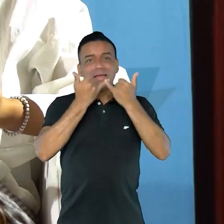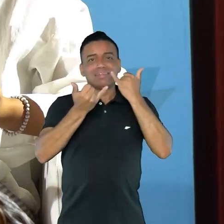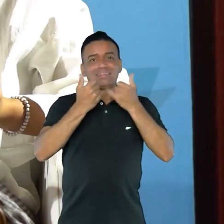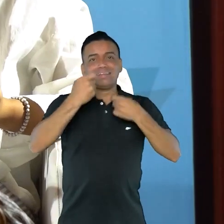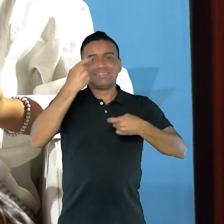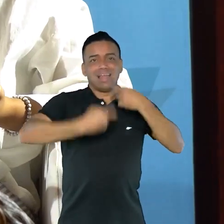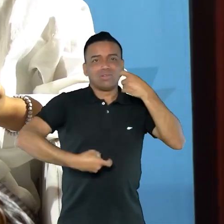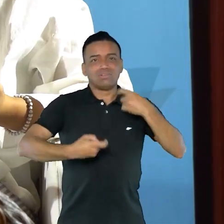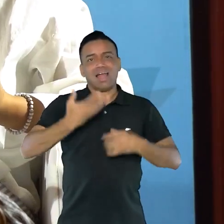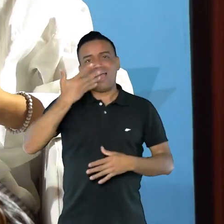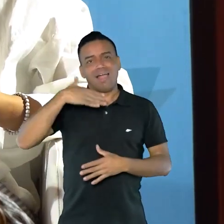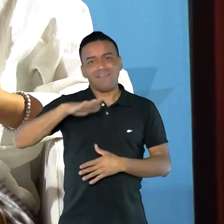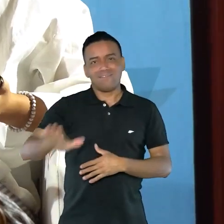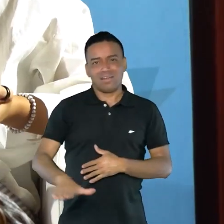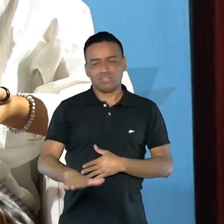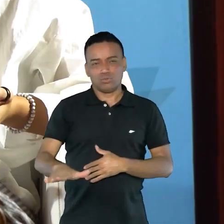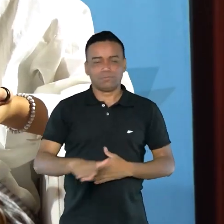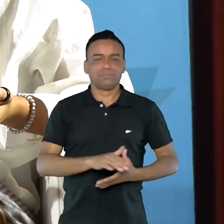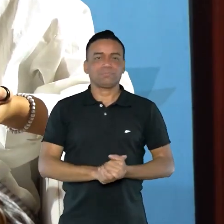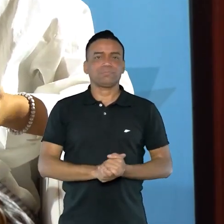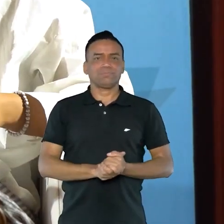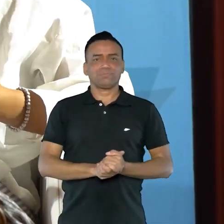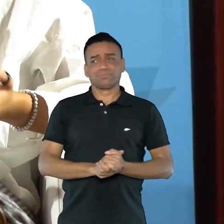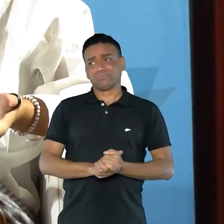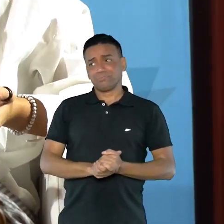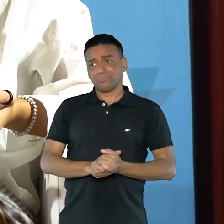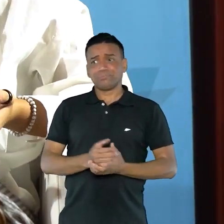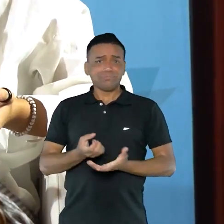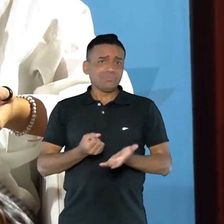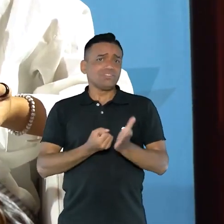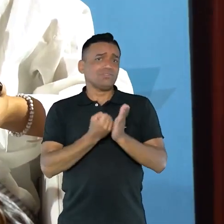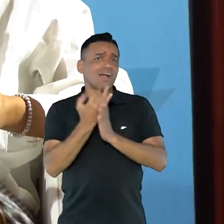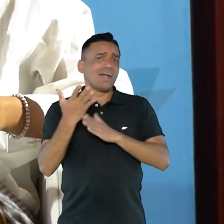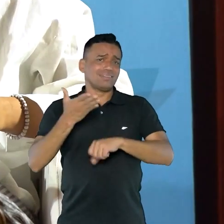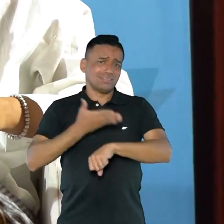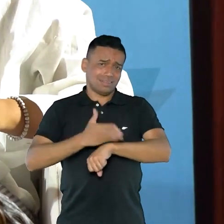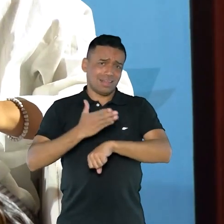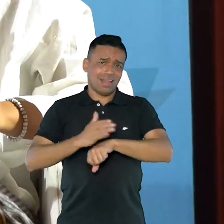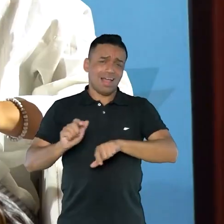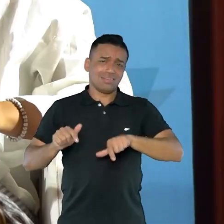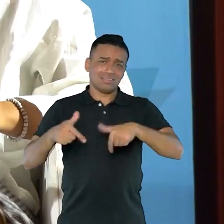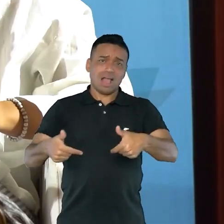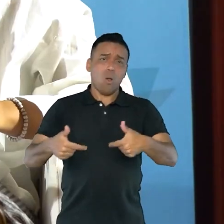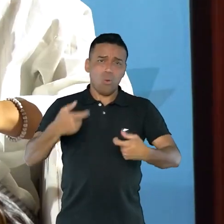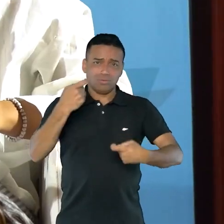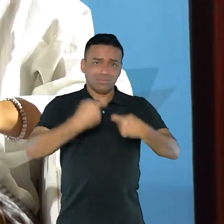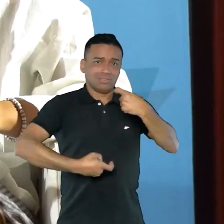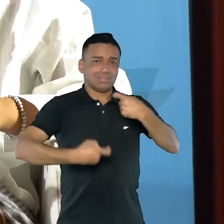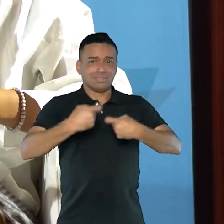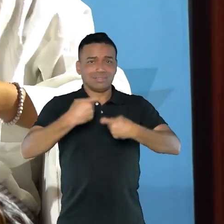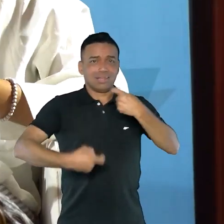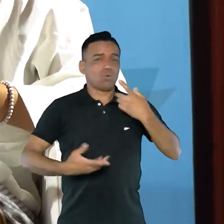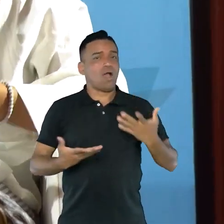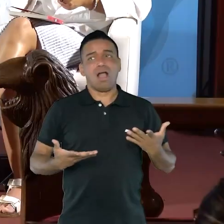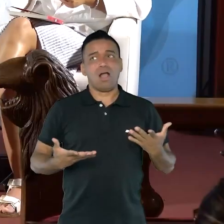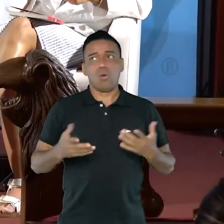né? Muitas dessas práticas que eles observavam eram práticas sexuais que não tinham